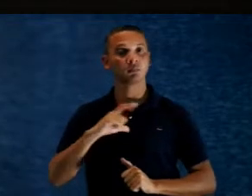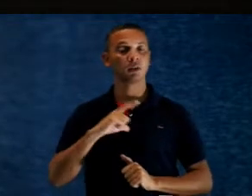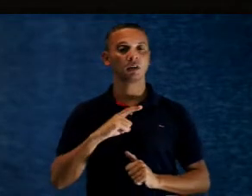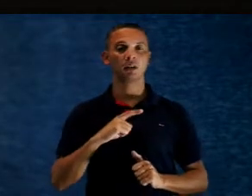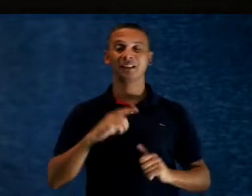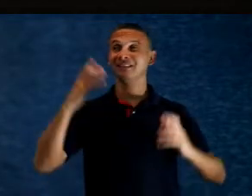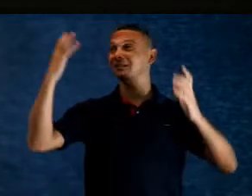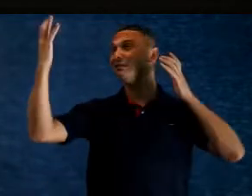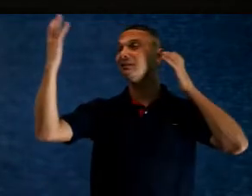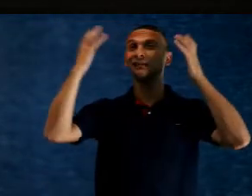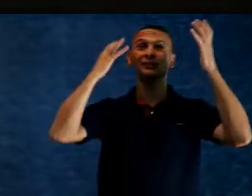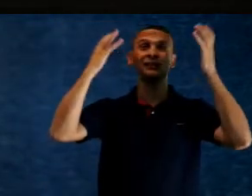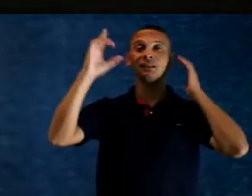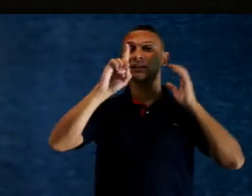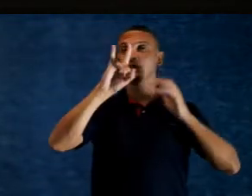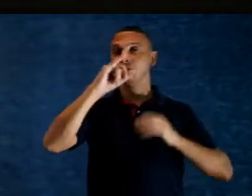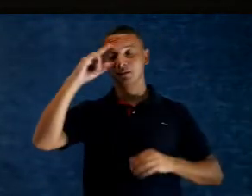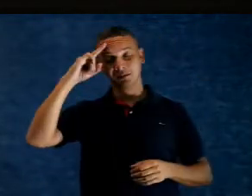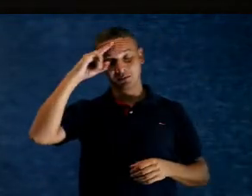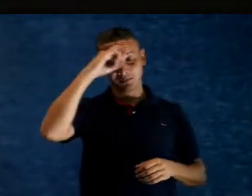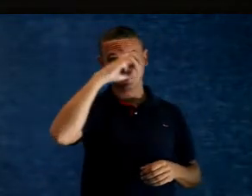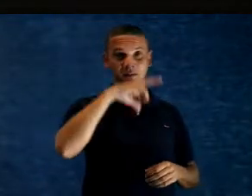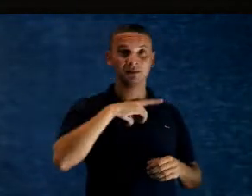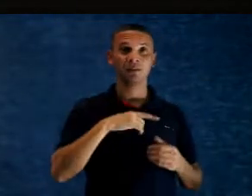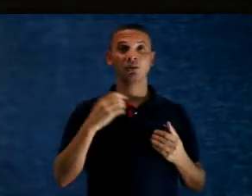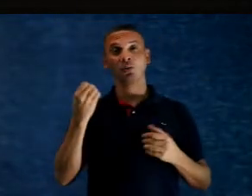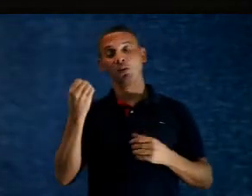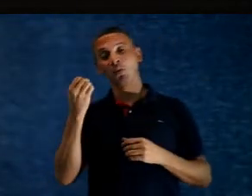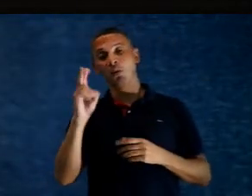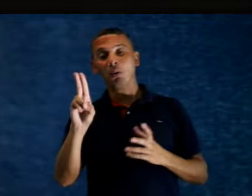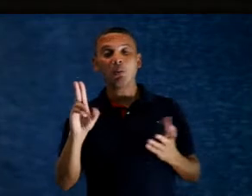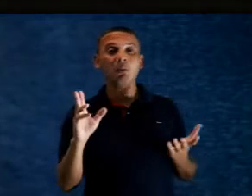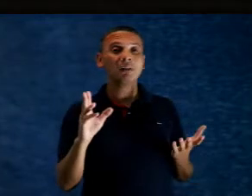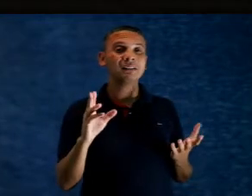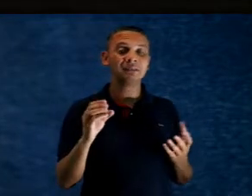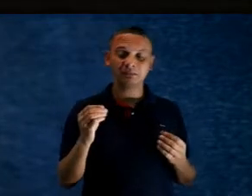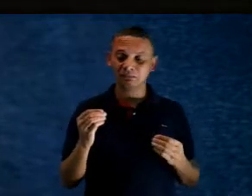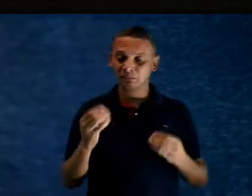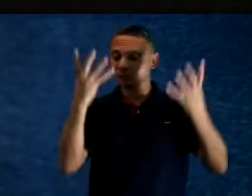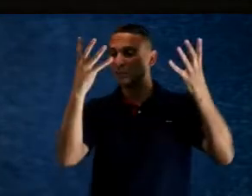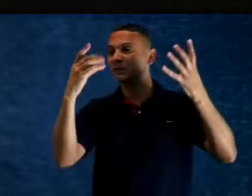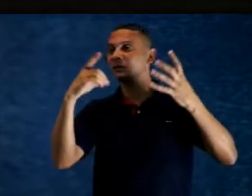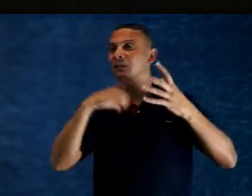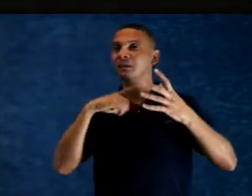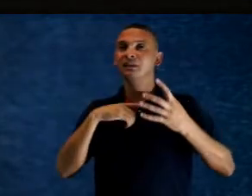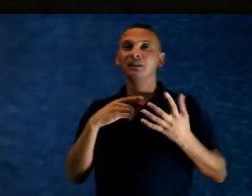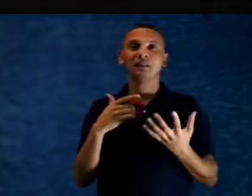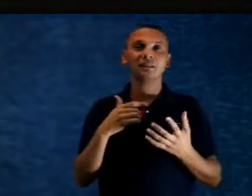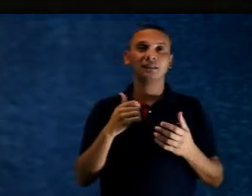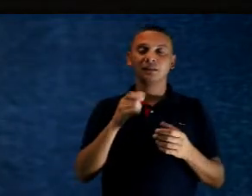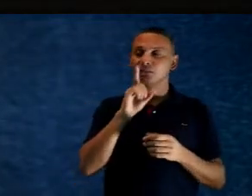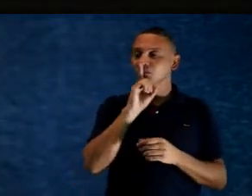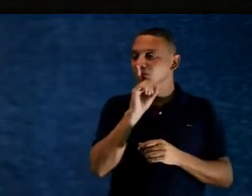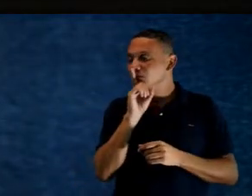não a esperava, em que havia esquecido até que ela existia, e se instala no meu ser, verme escondido na